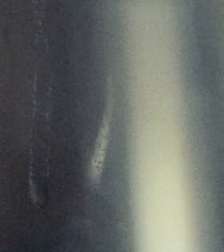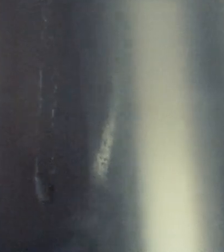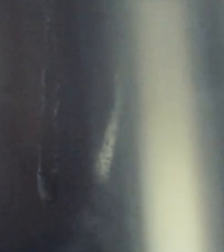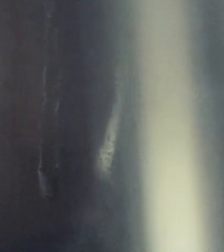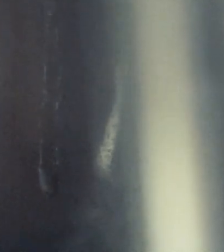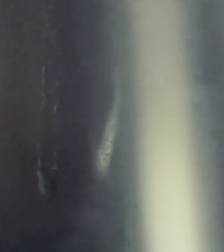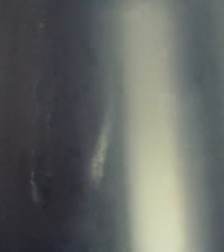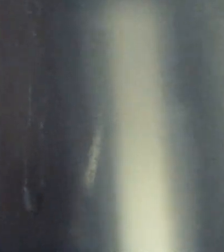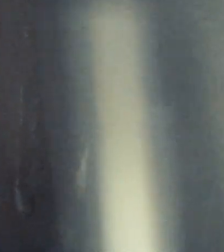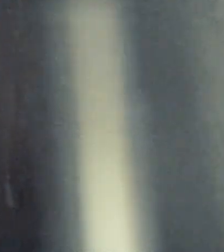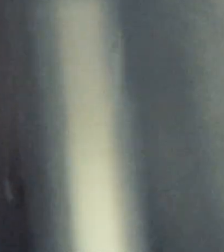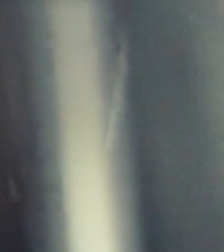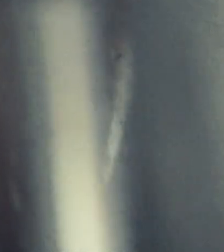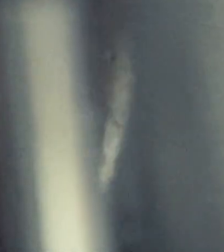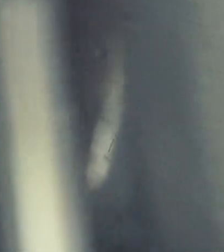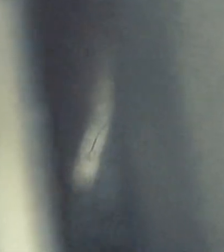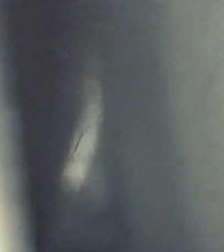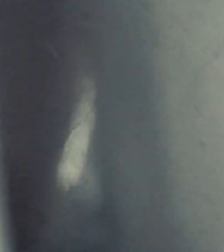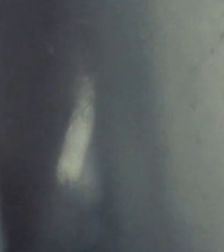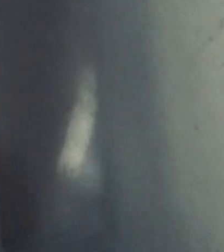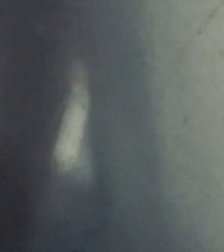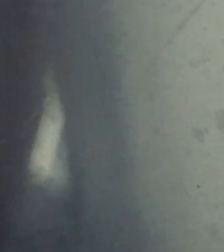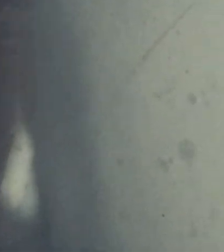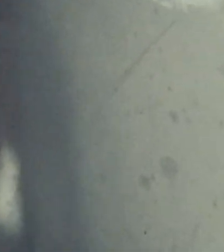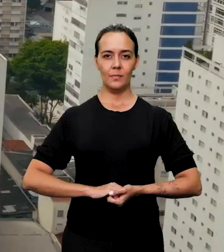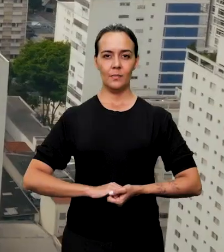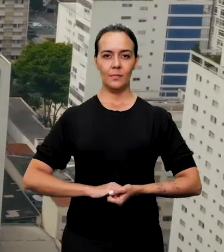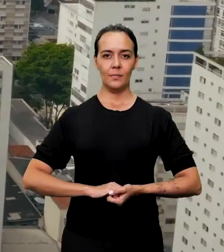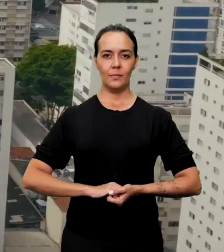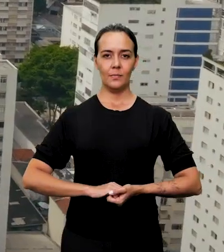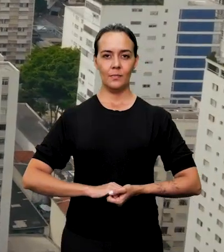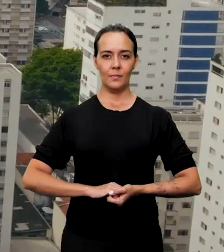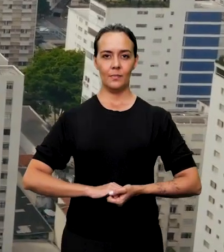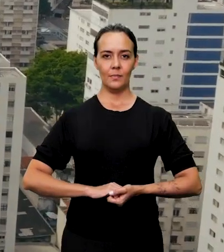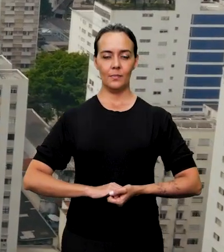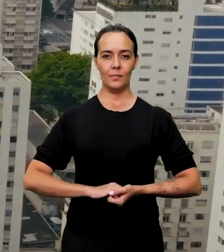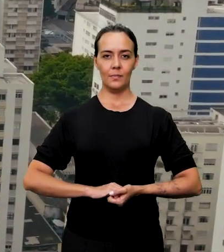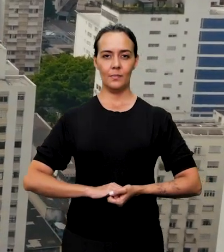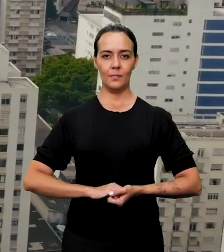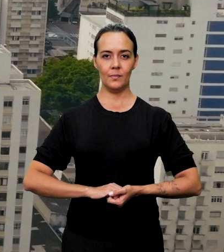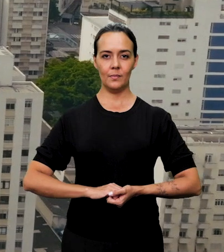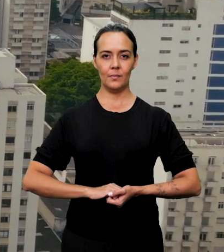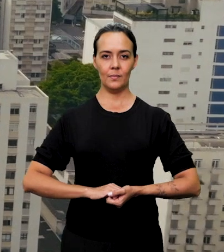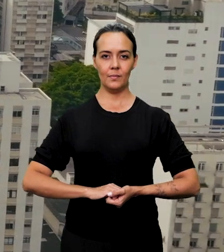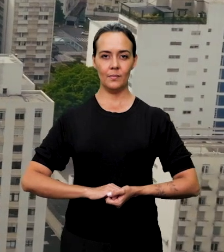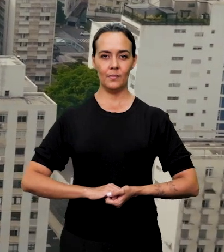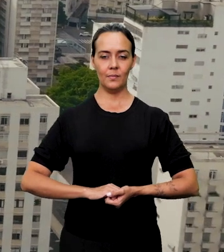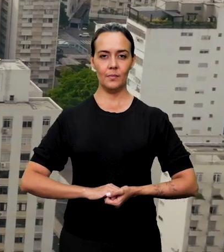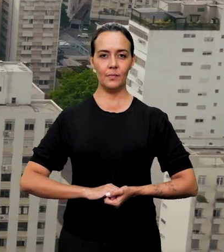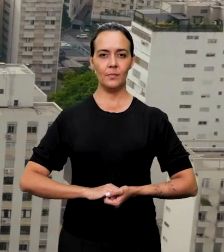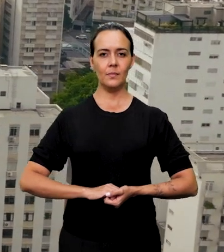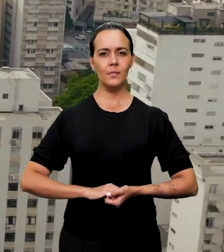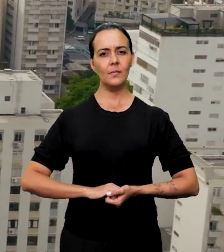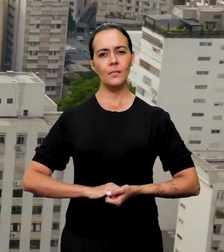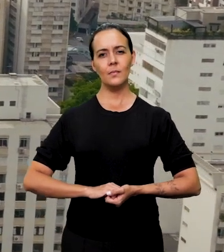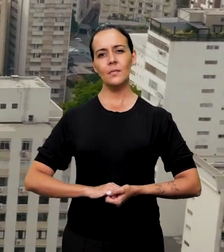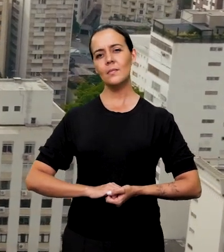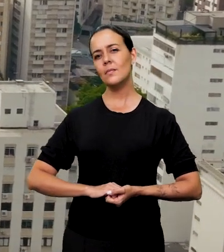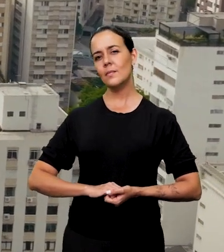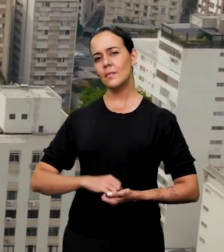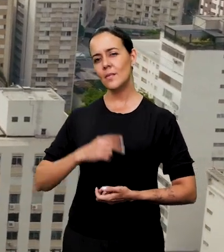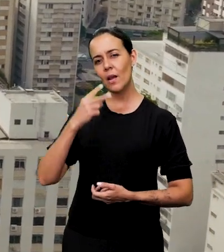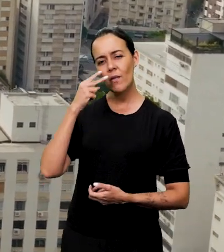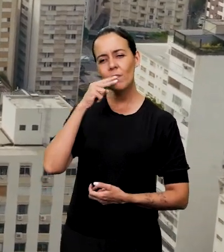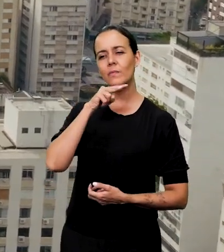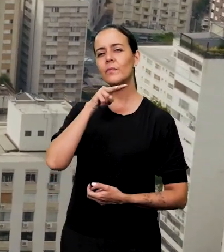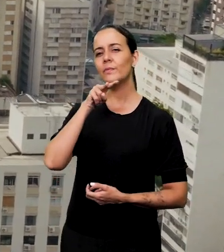vermelha, sexo nas telas. Marina Persson convida Juliano Gomes. A imagem sobrevoa a cidade. É visível como